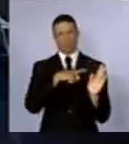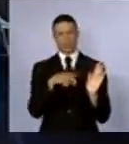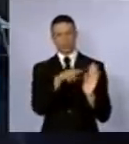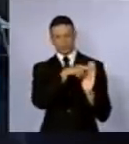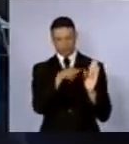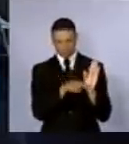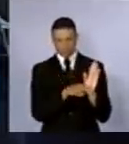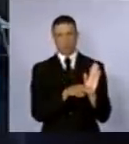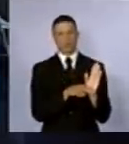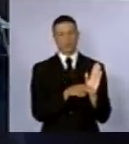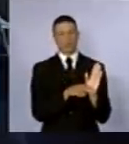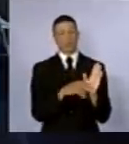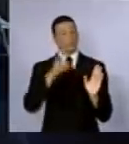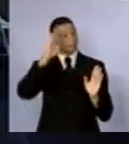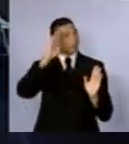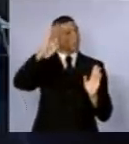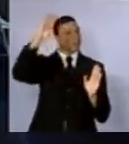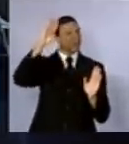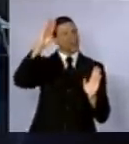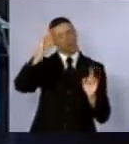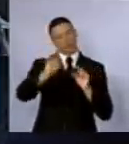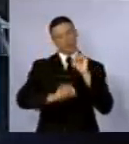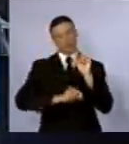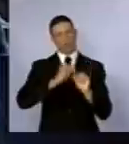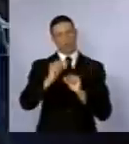regulatório do setor, principalmente quando a gente